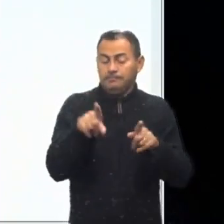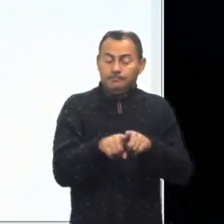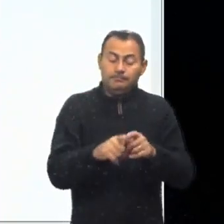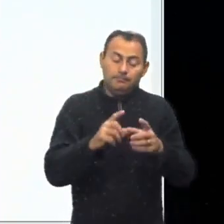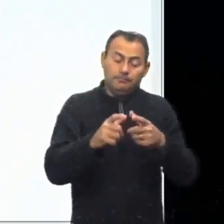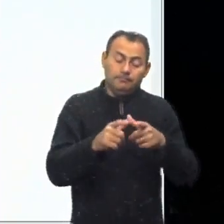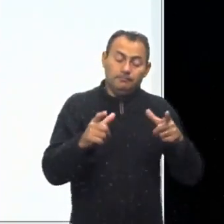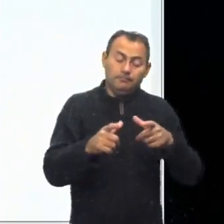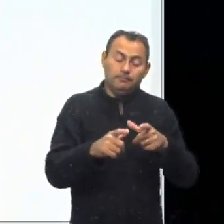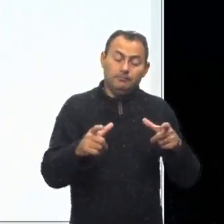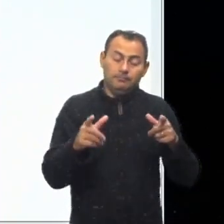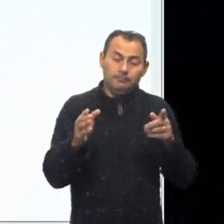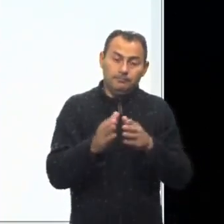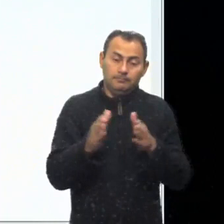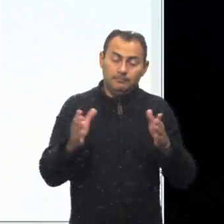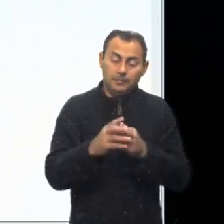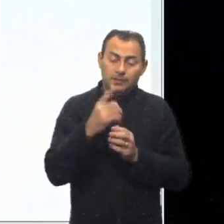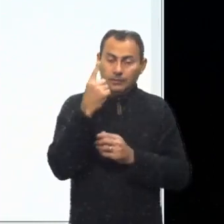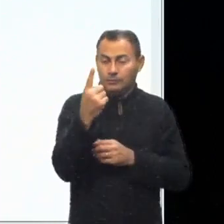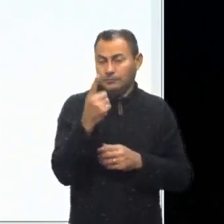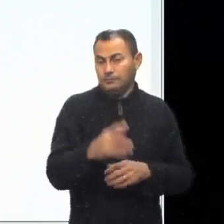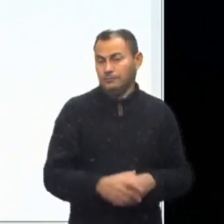máxima da portadora quando o bit for 1.